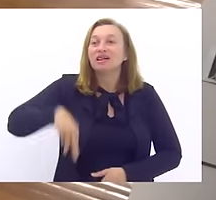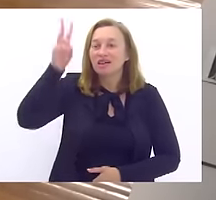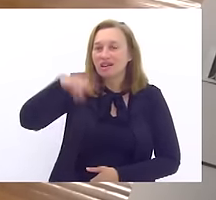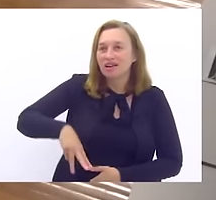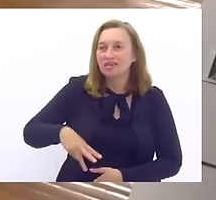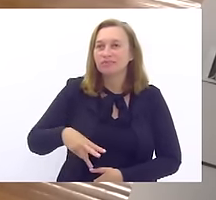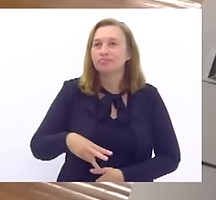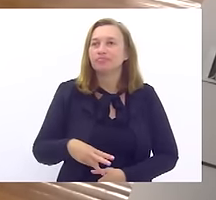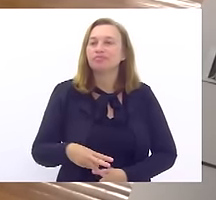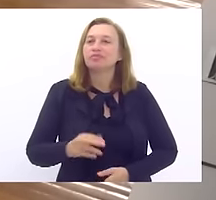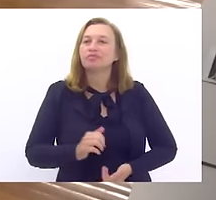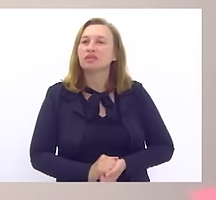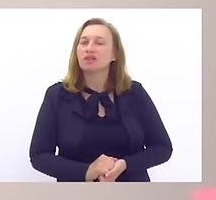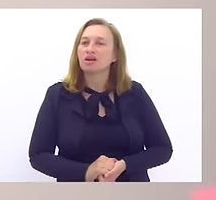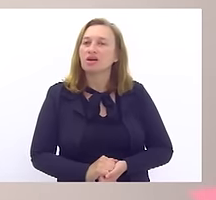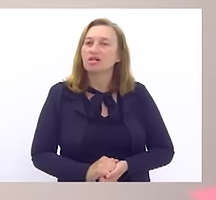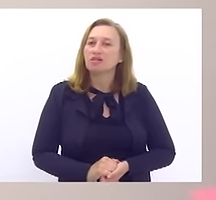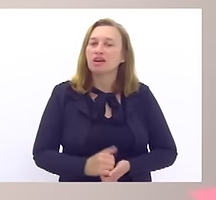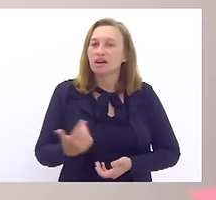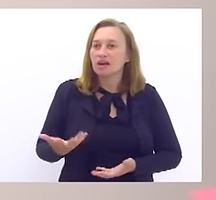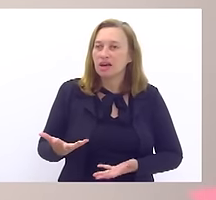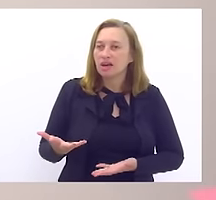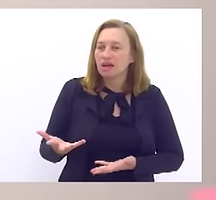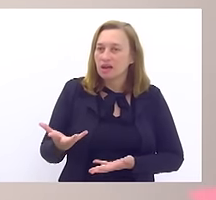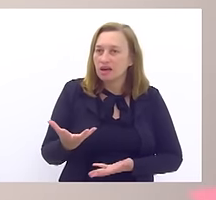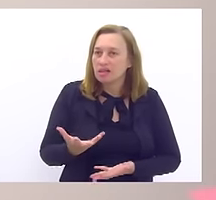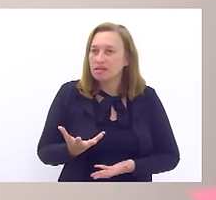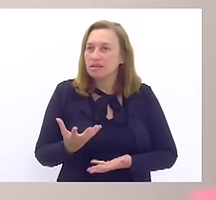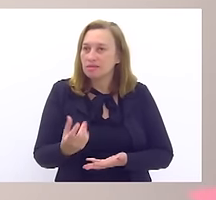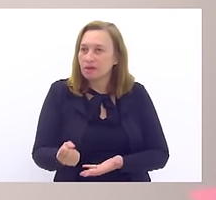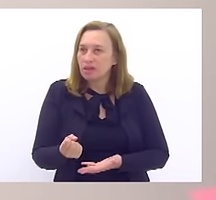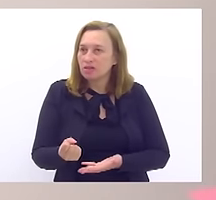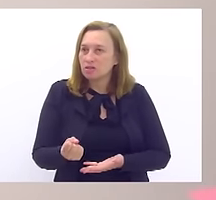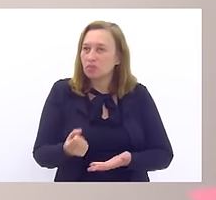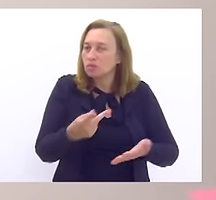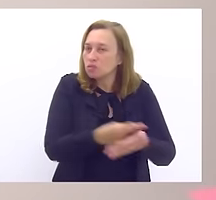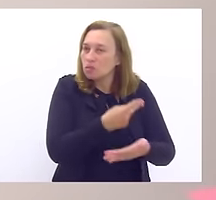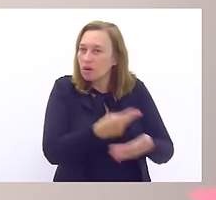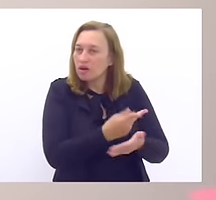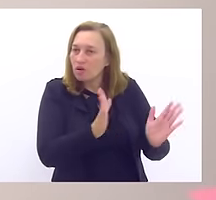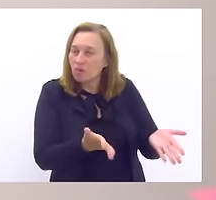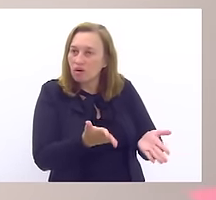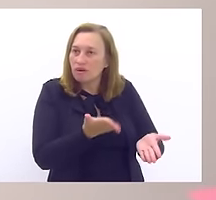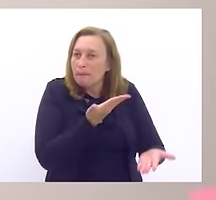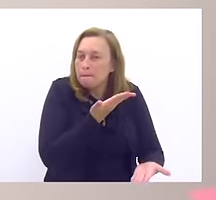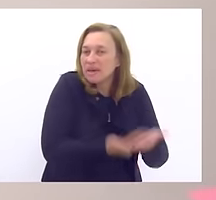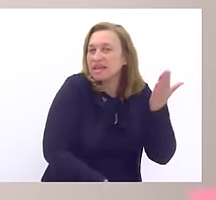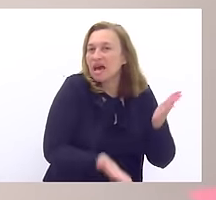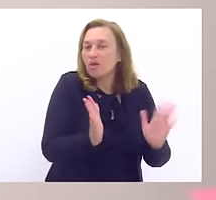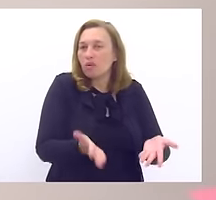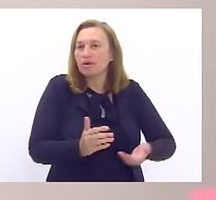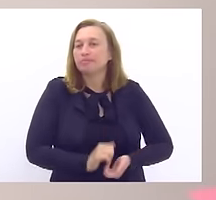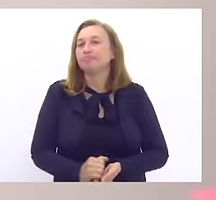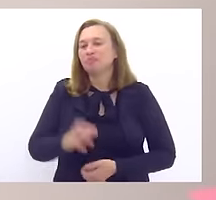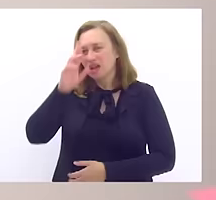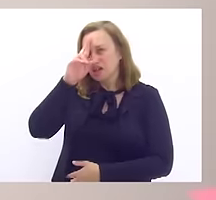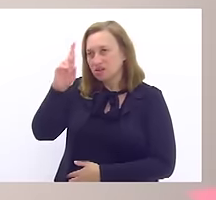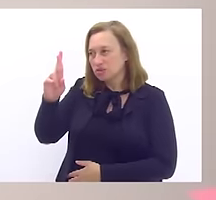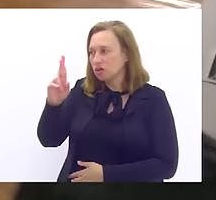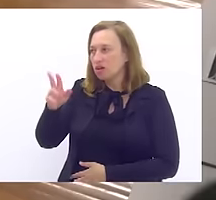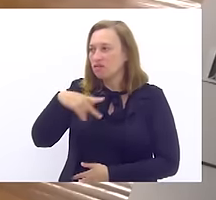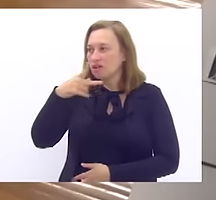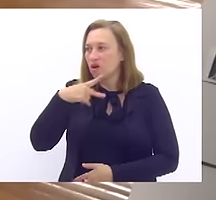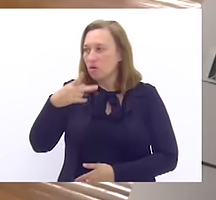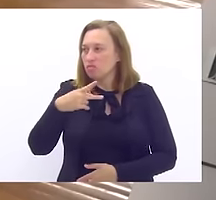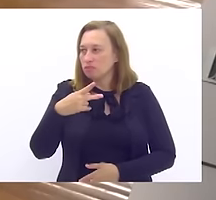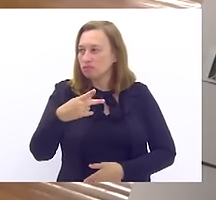ganhando dessa maneira irregular vai começar a perder com força agora fazer uma pergunta para a senhora a senhora disse ou o prazo